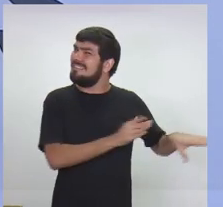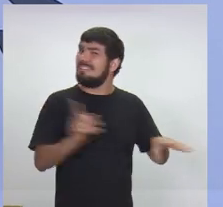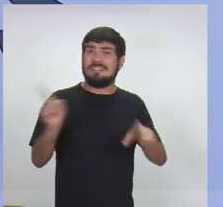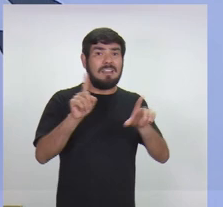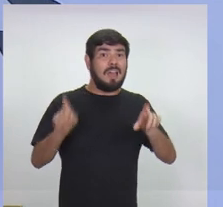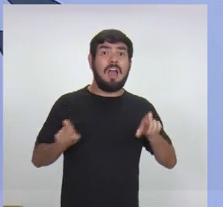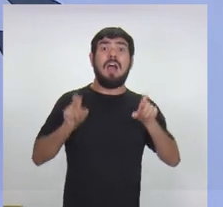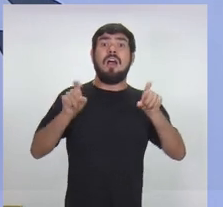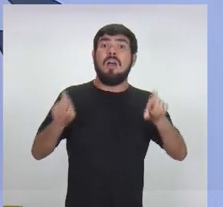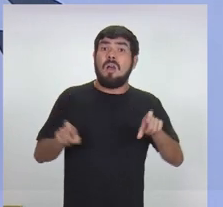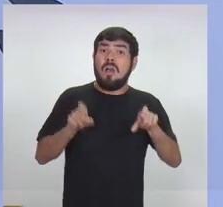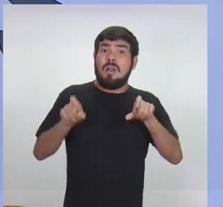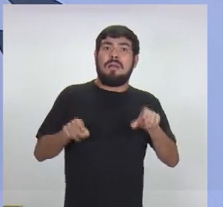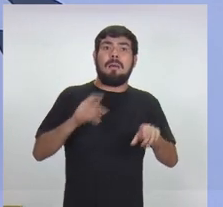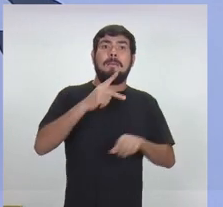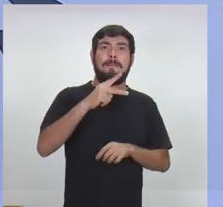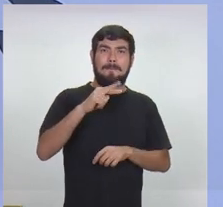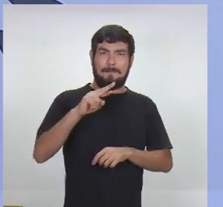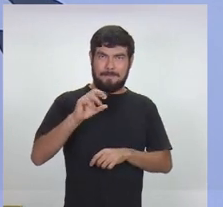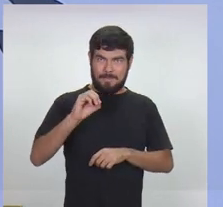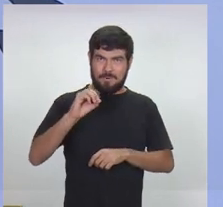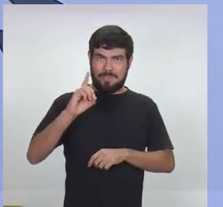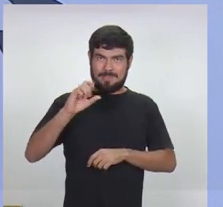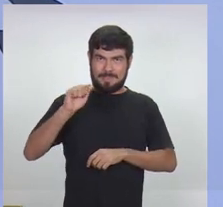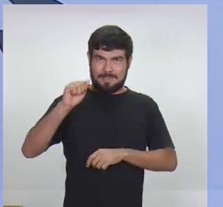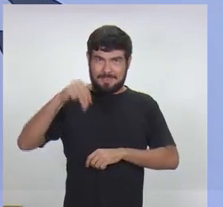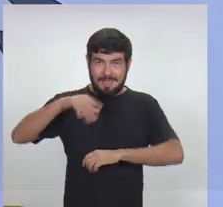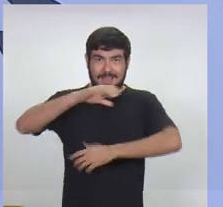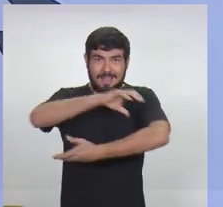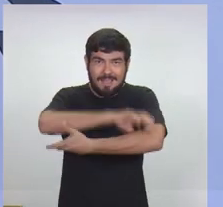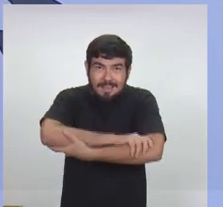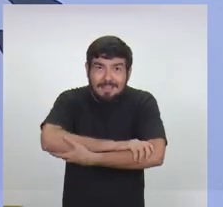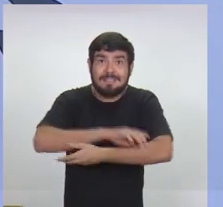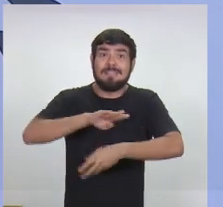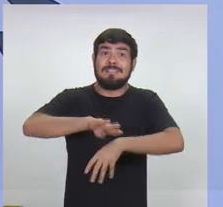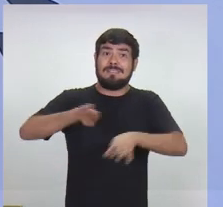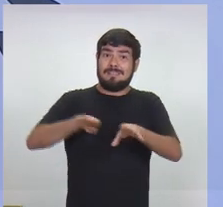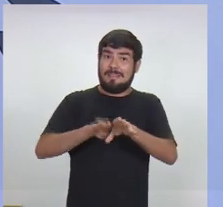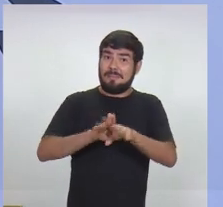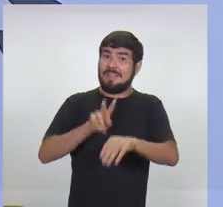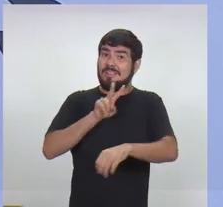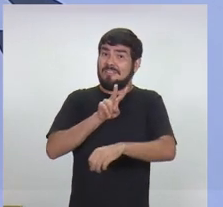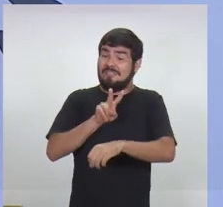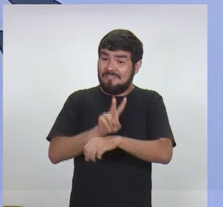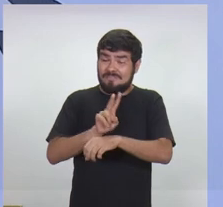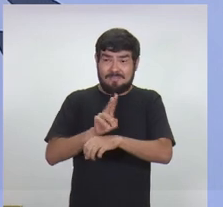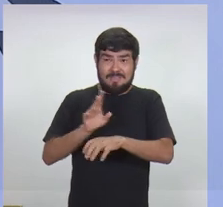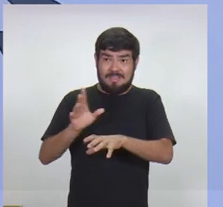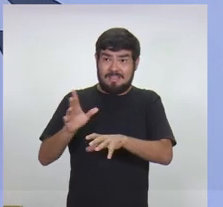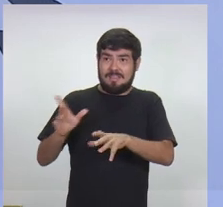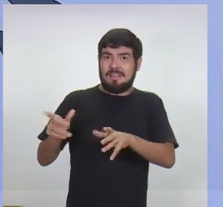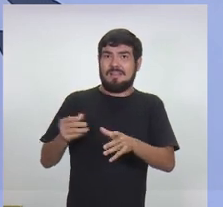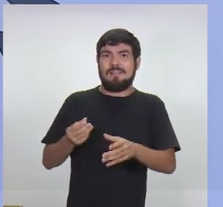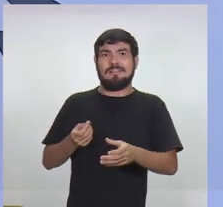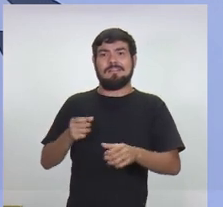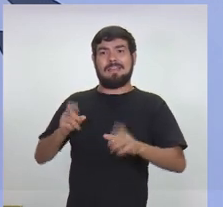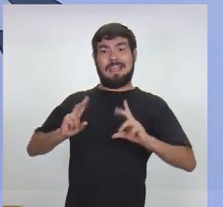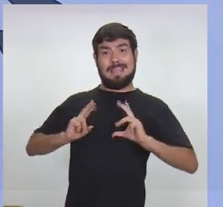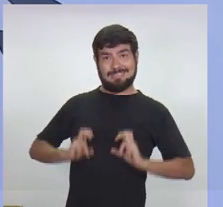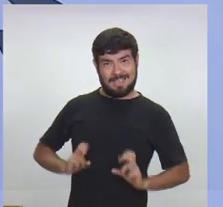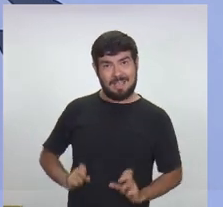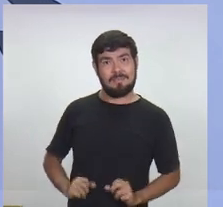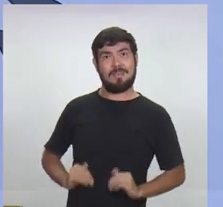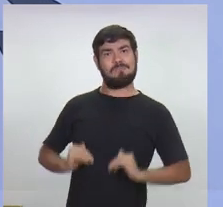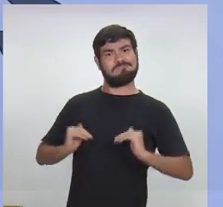através da prodam e vamos também aumentar a oferta de procedimentos cirúrgicos é exames e